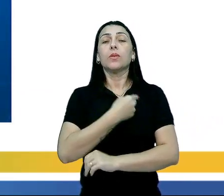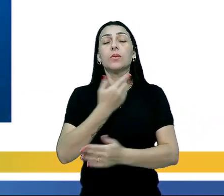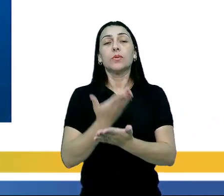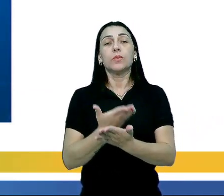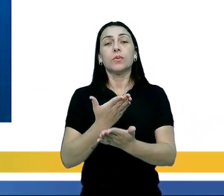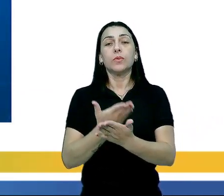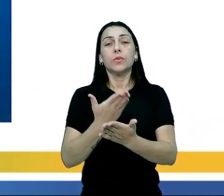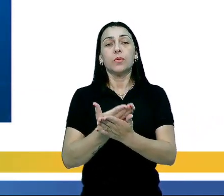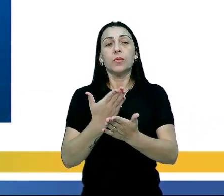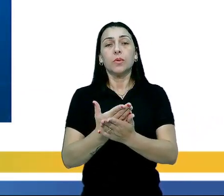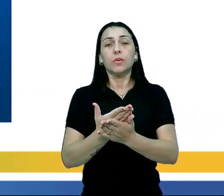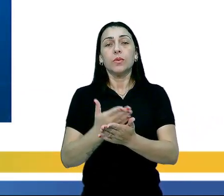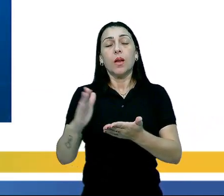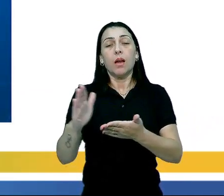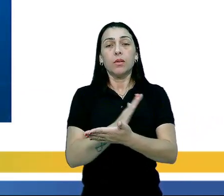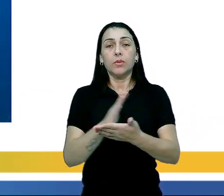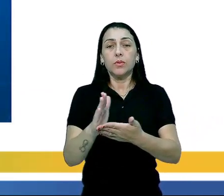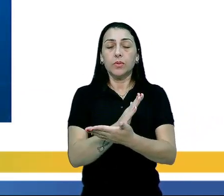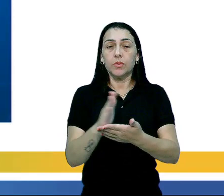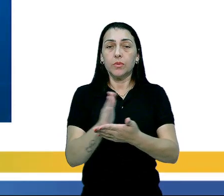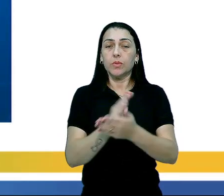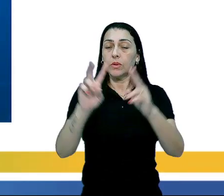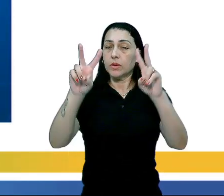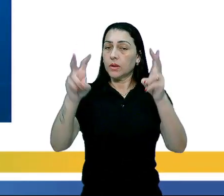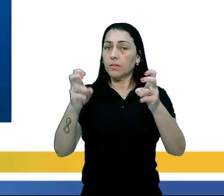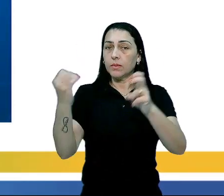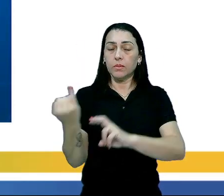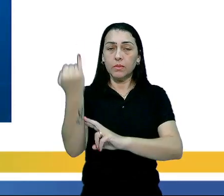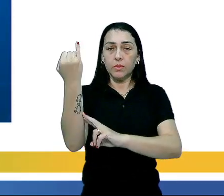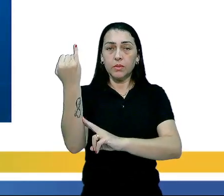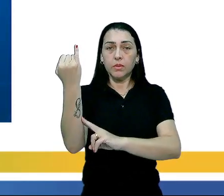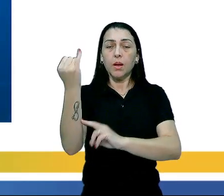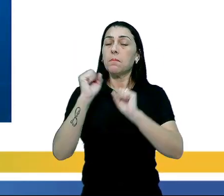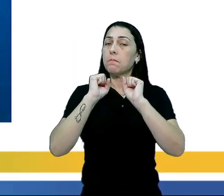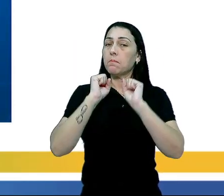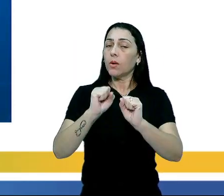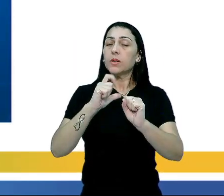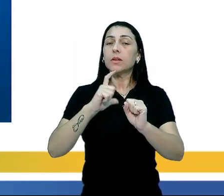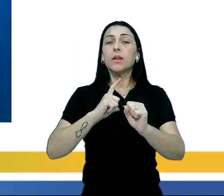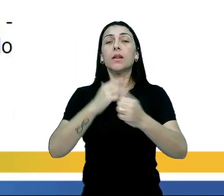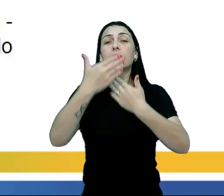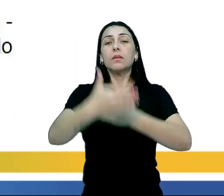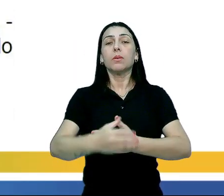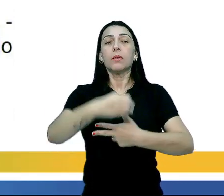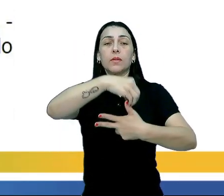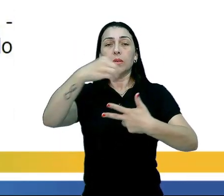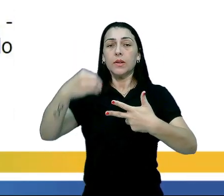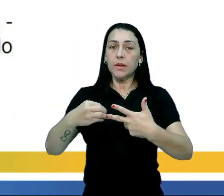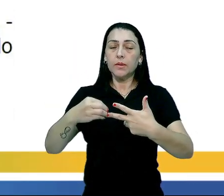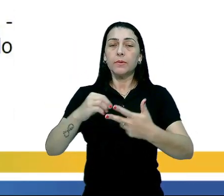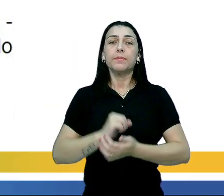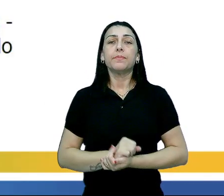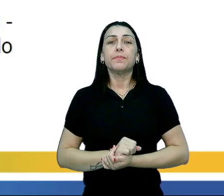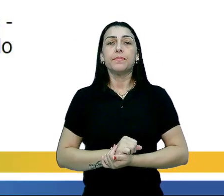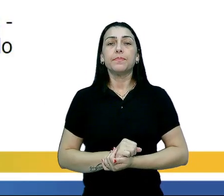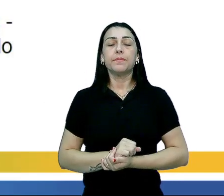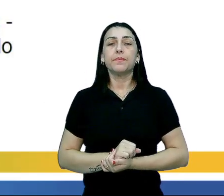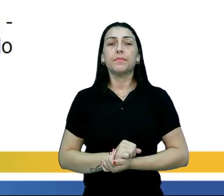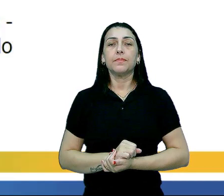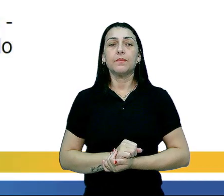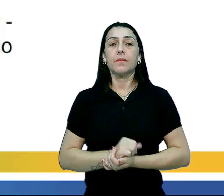estudo aí de alguns temas importantes que podem cair nas provas do Enem.